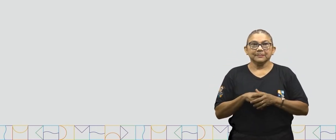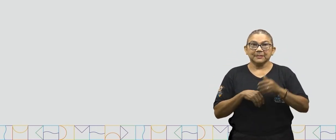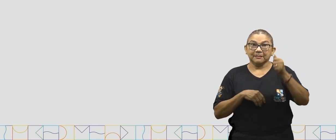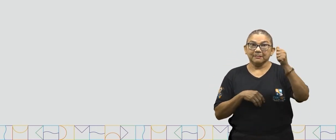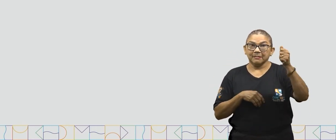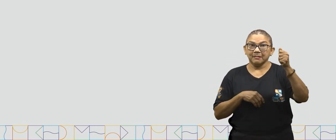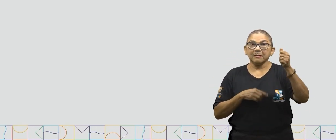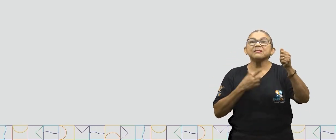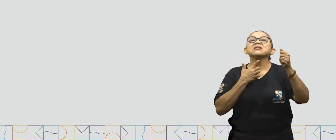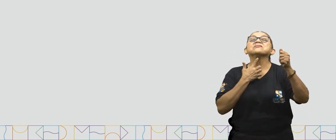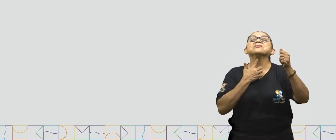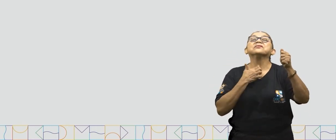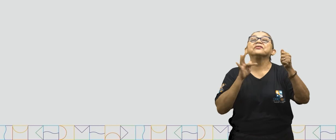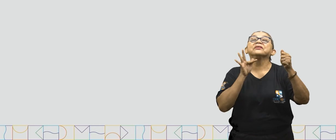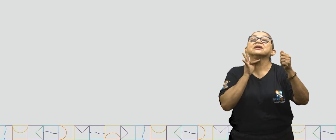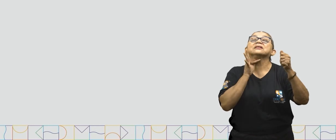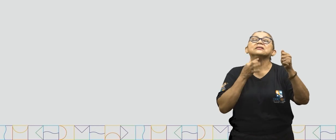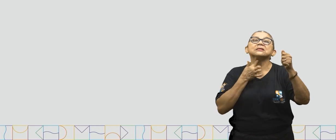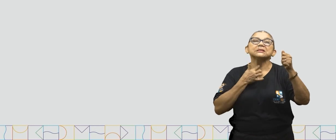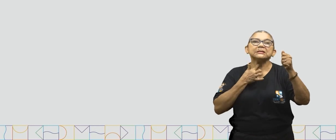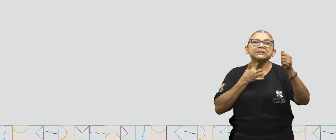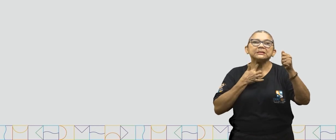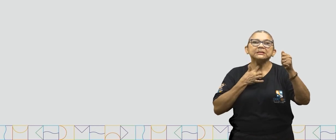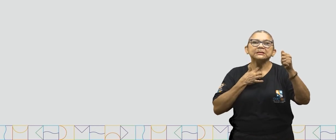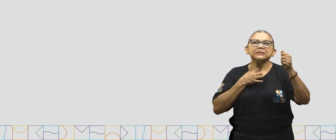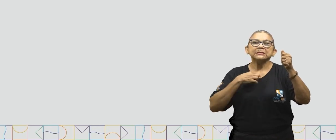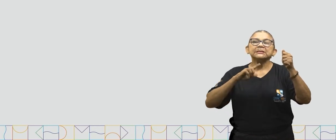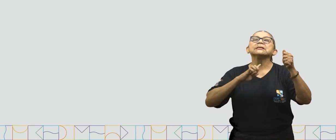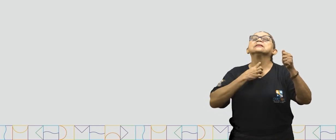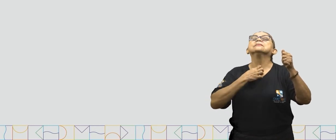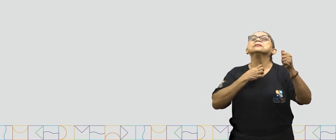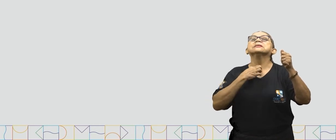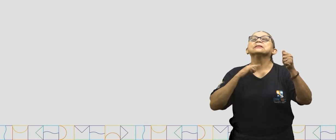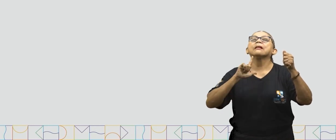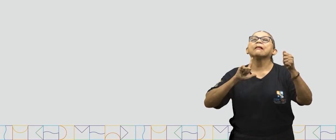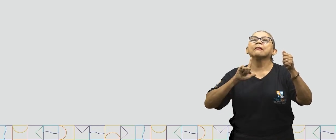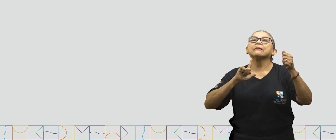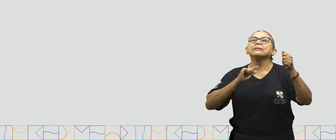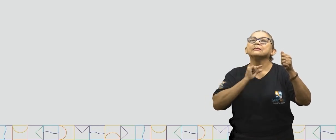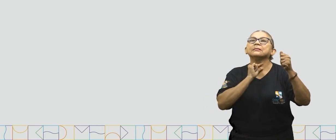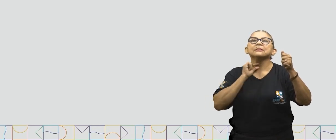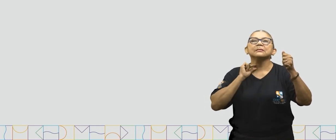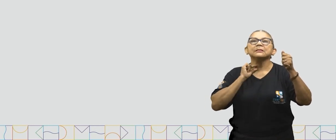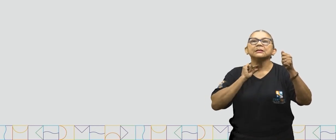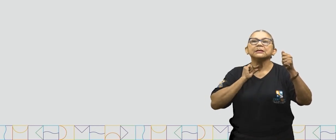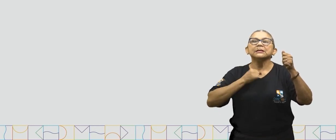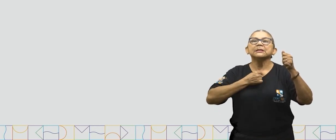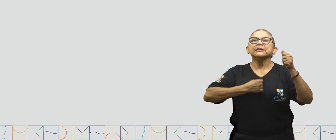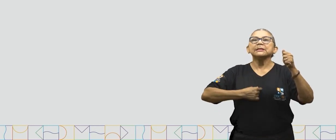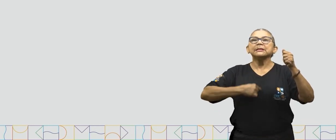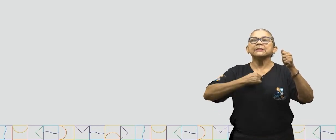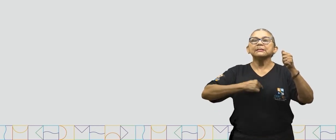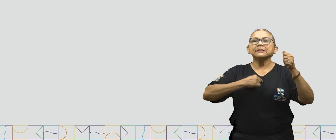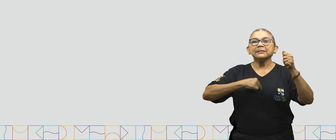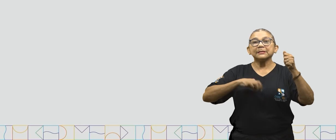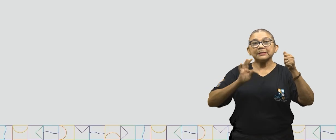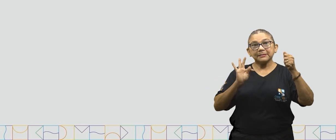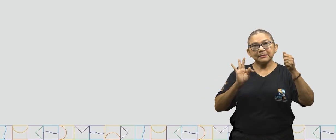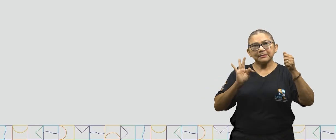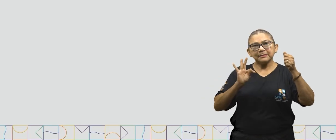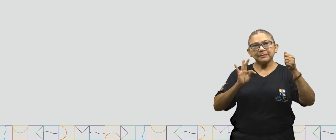temos faringe, B, laringe, C, traqueia,